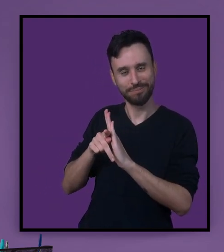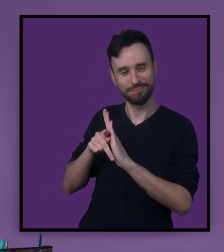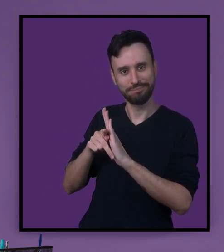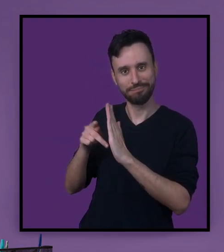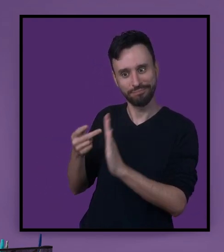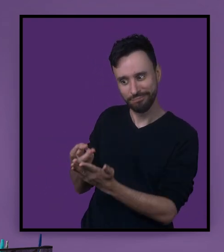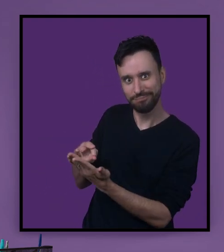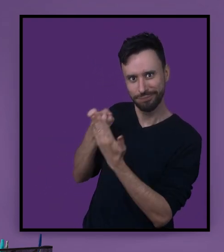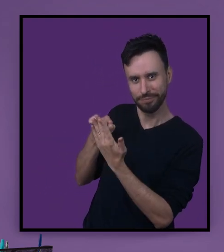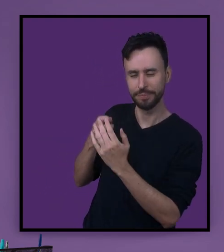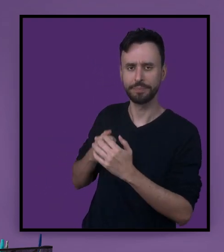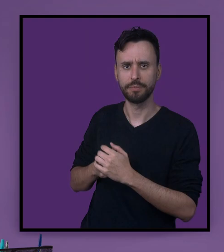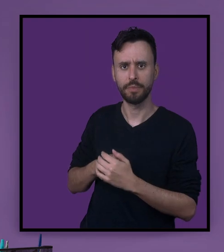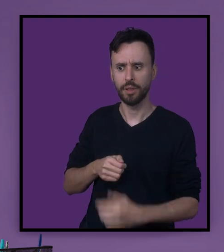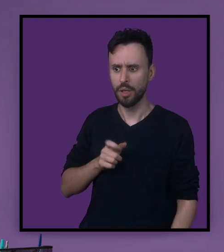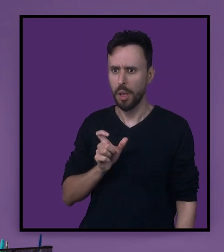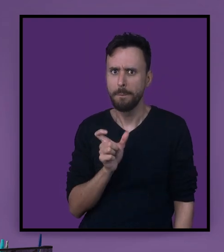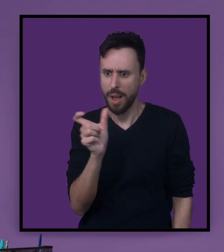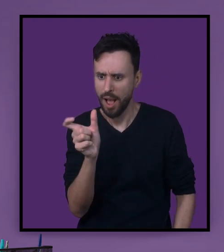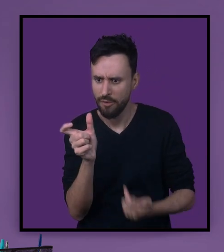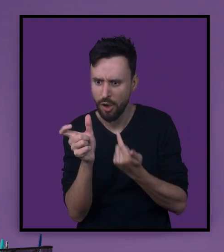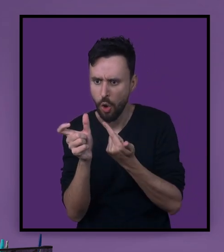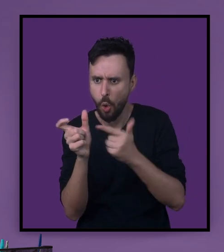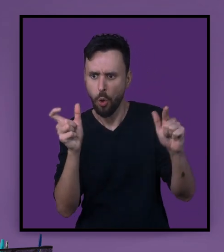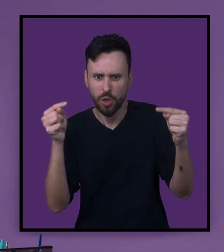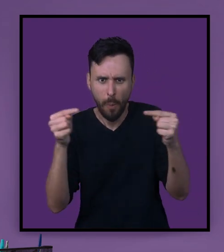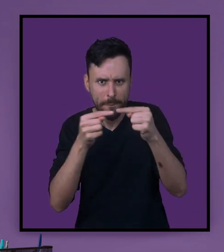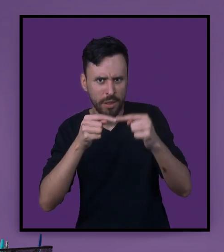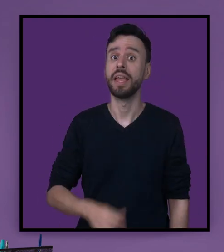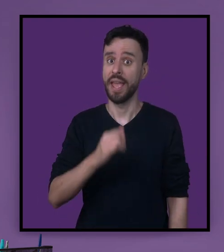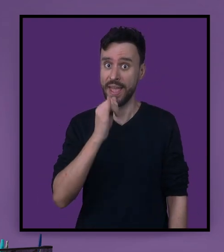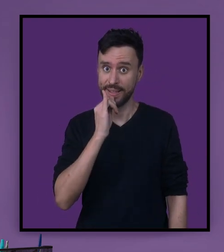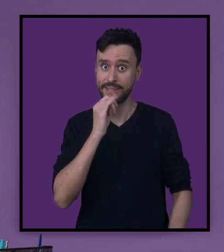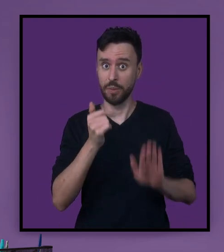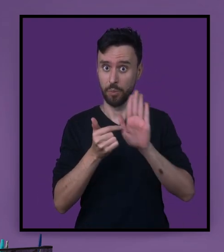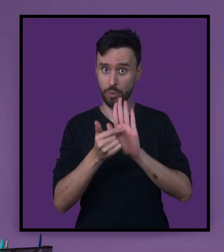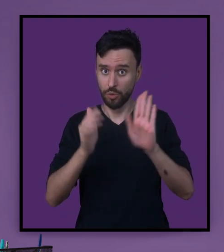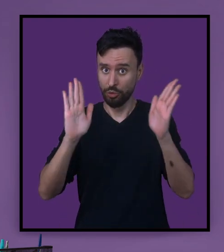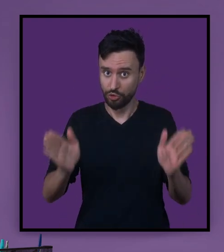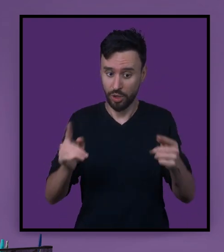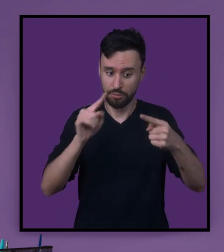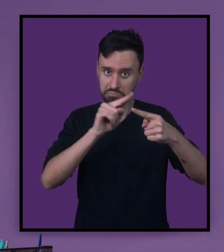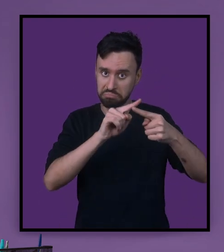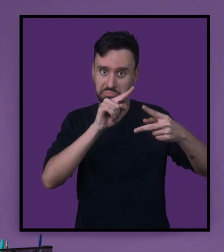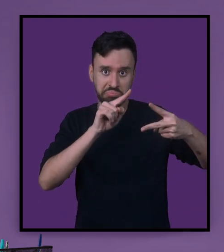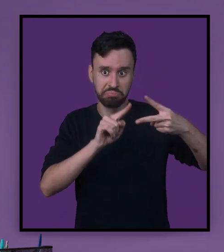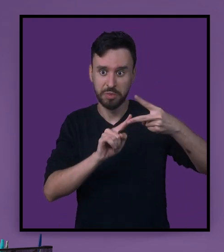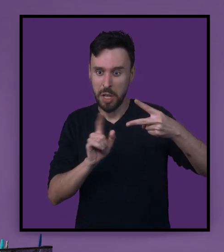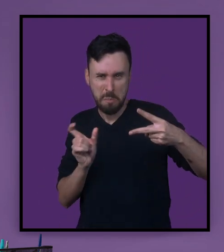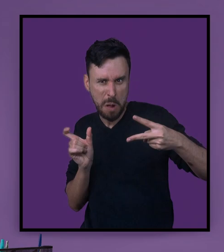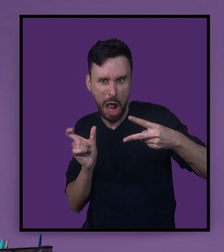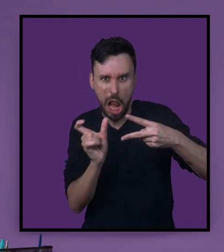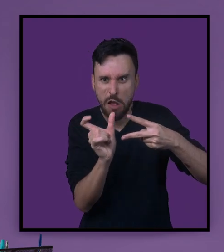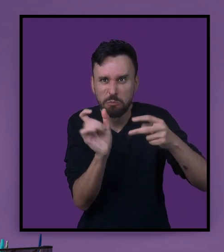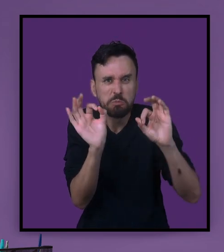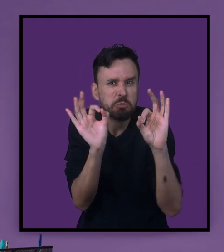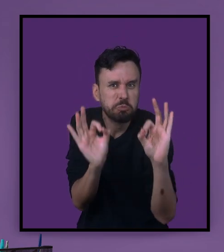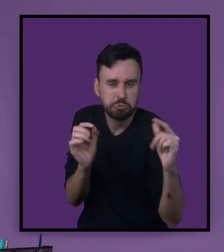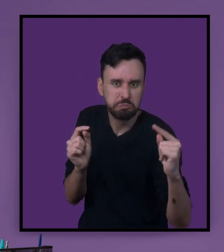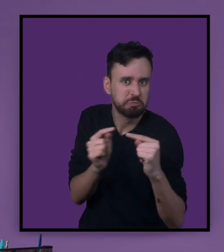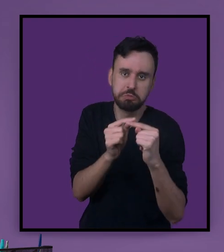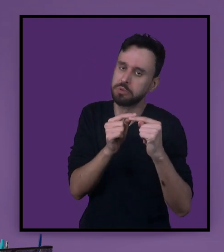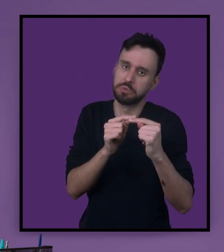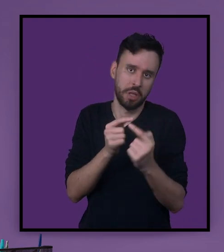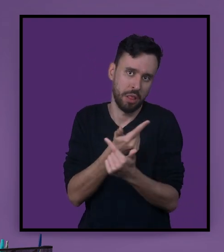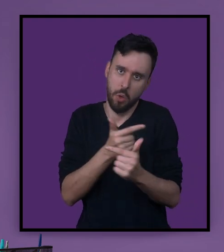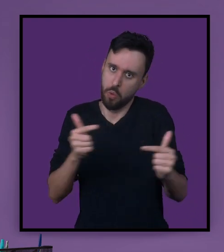Mas, há uma palavra melhor que possa defini-la? Nestes exemplos apresentados, não há uma